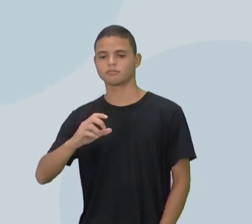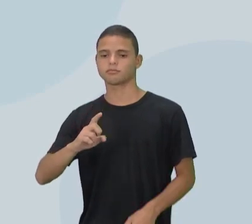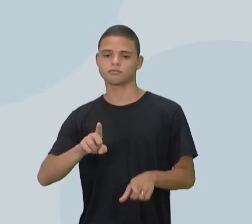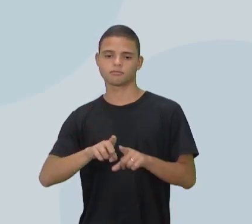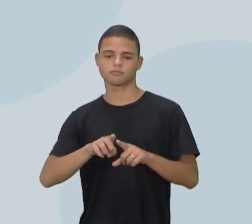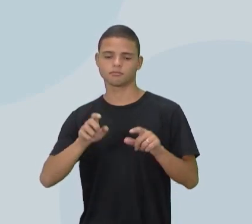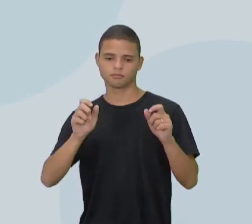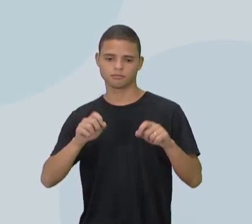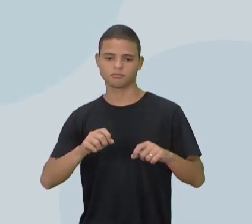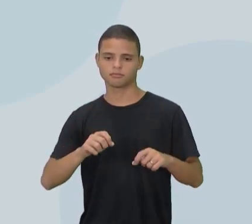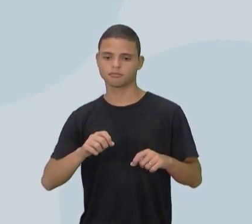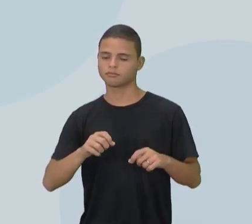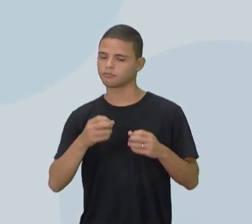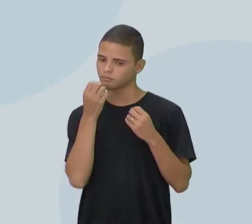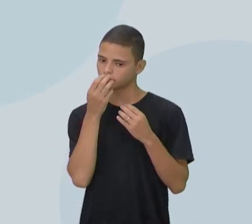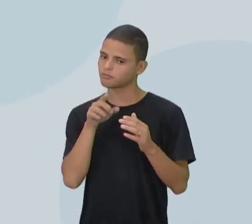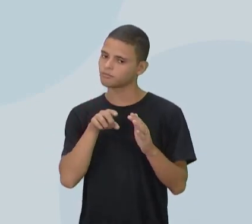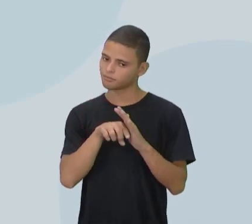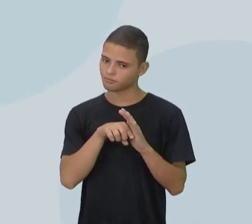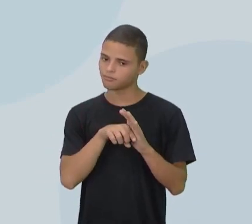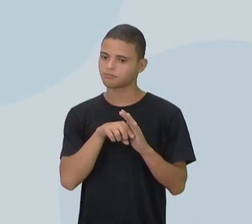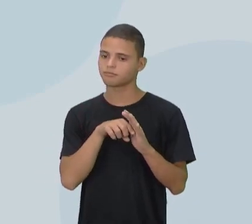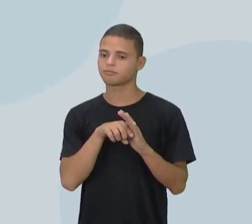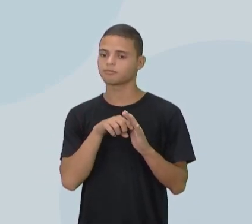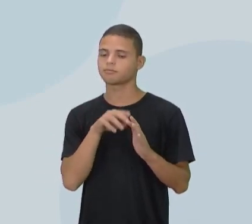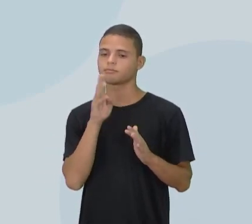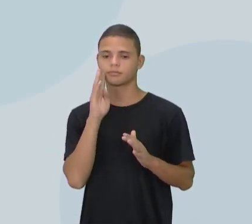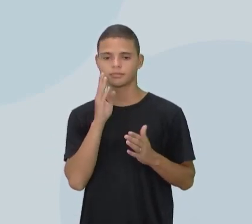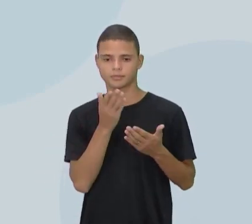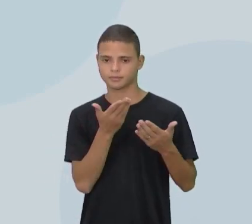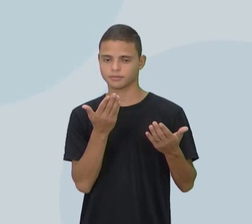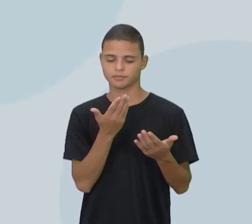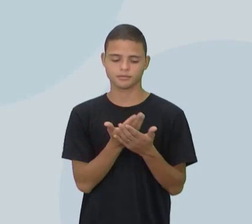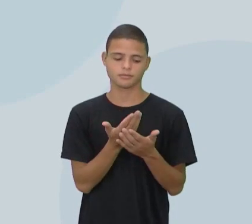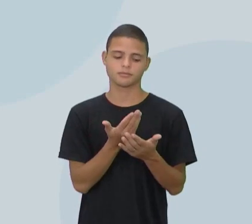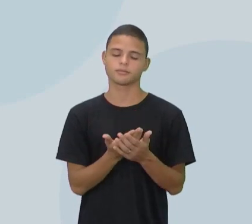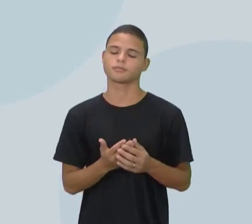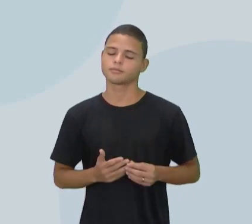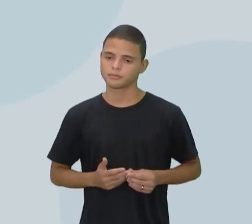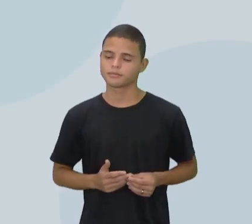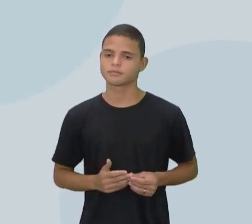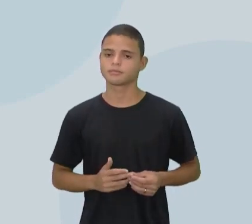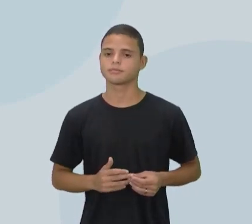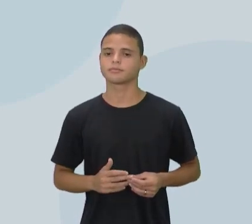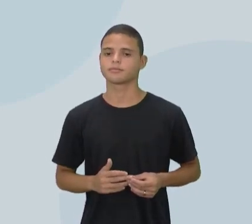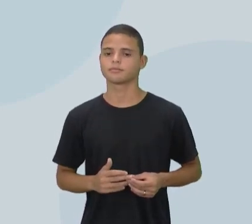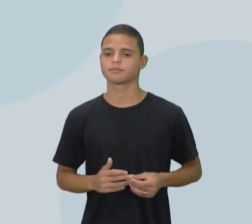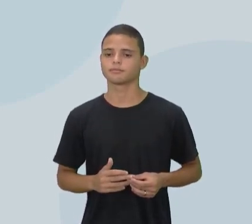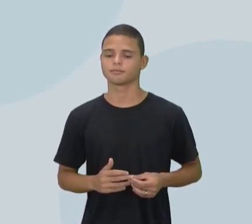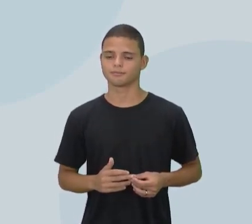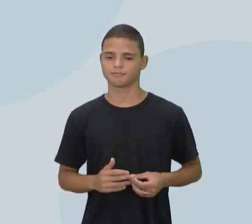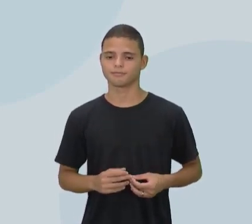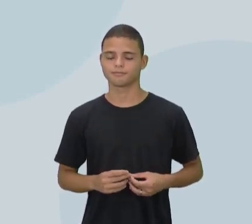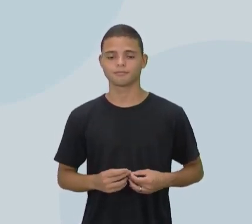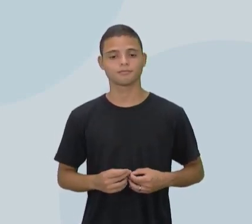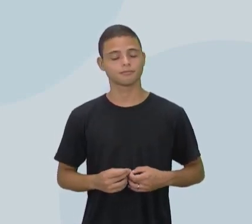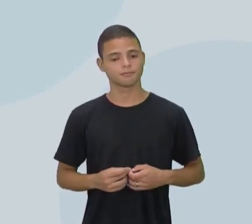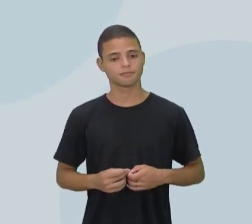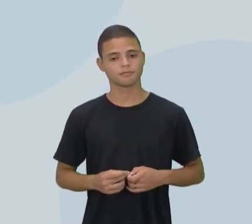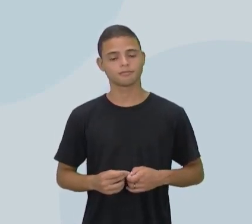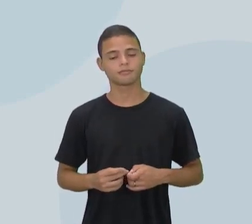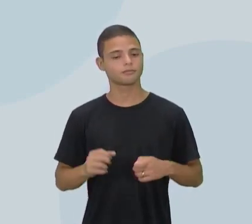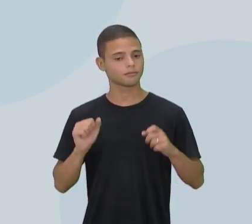né? Tem que partir para pesquisa mesmo. Então, uma boa pesquisa para você, estudante, aí para você estar desenvolvendo aí na sala de aula aí, né? E aí você pode